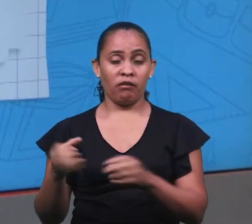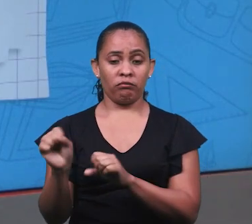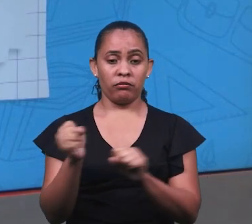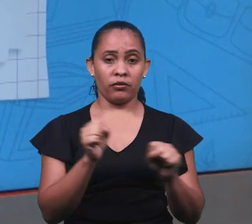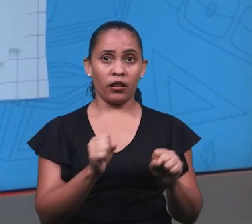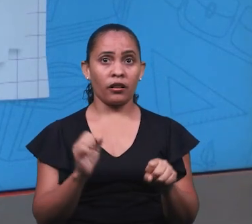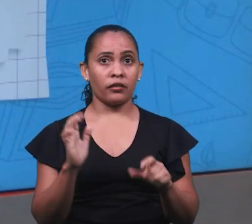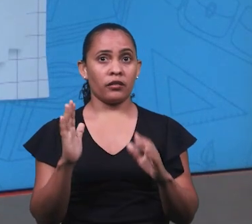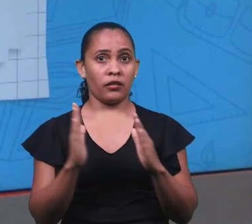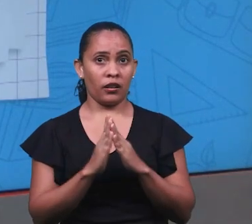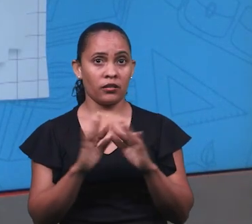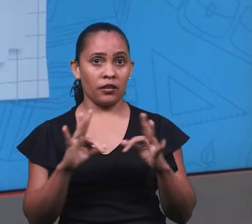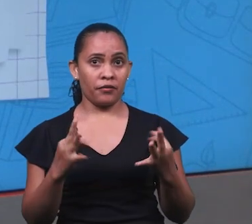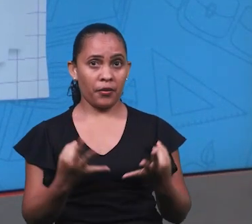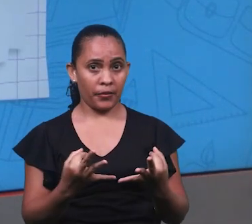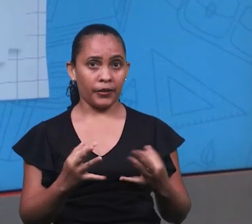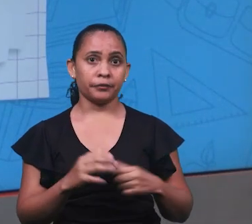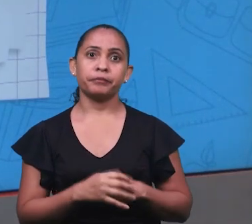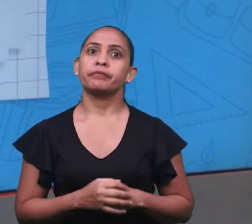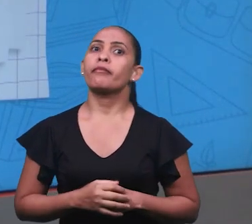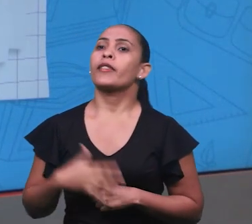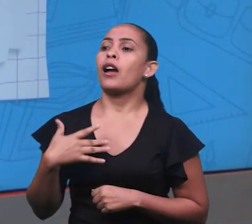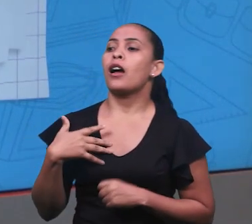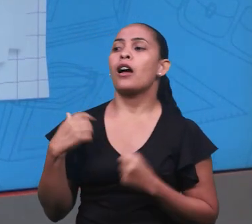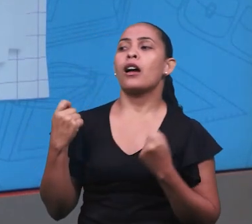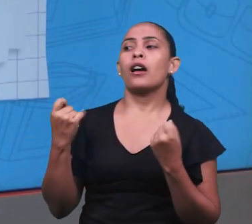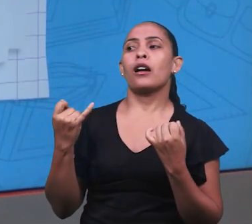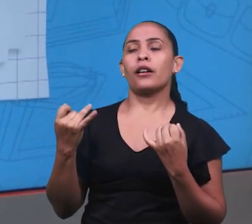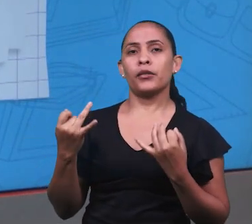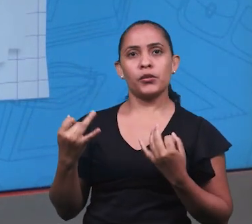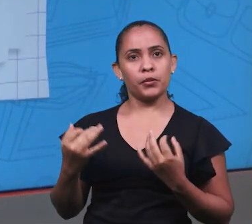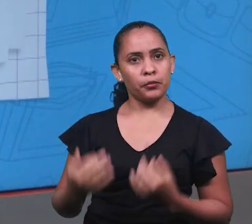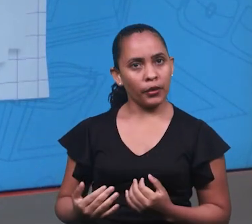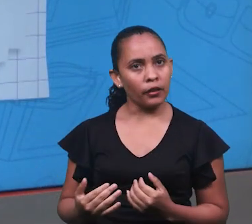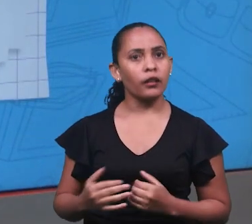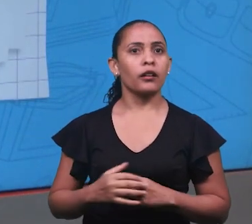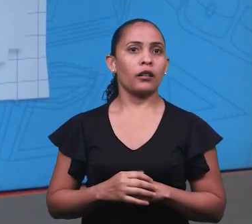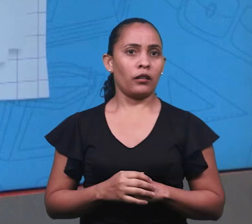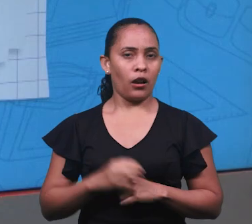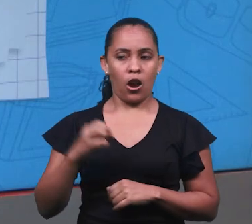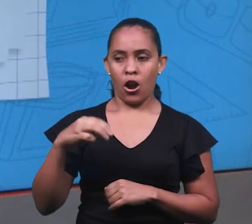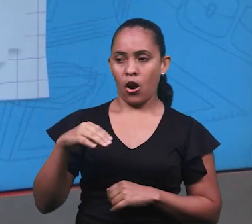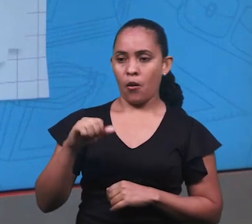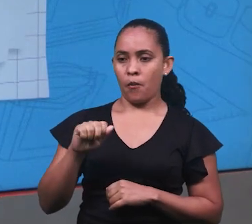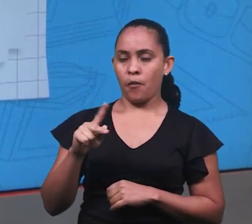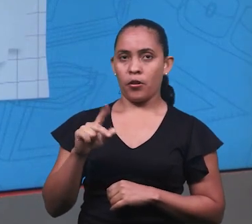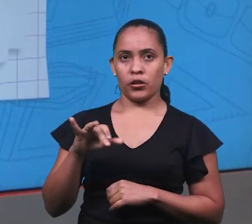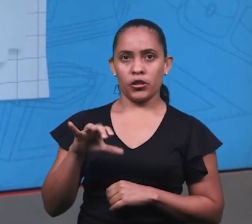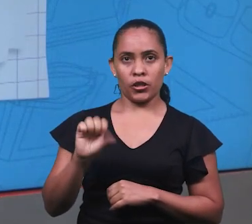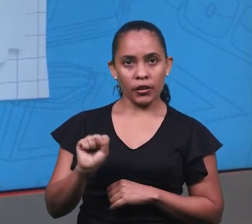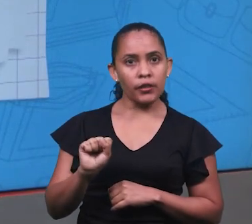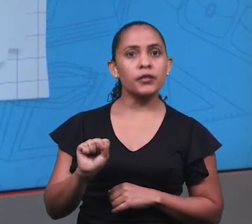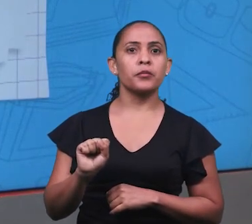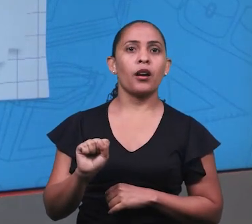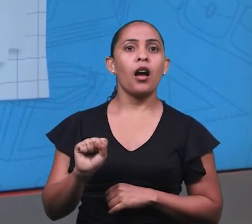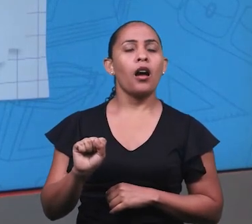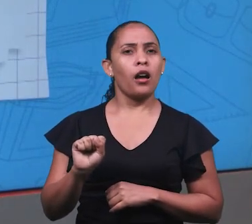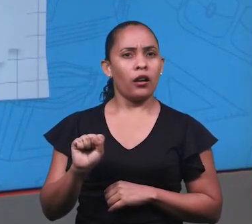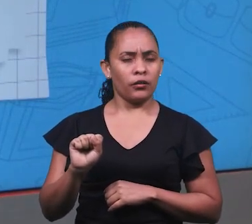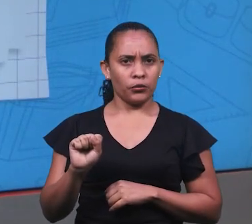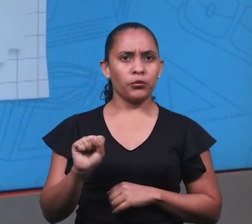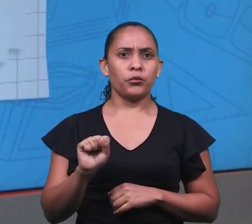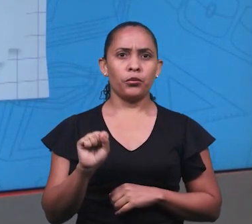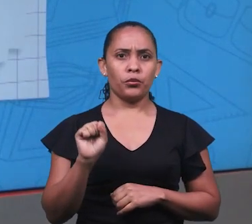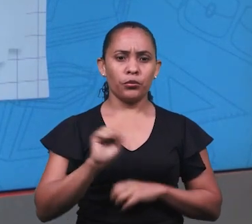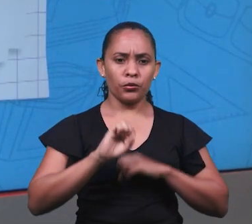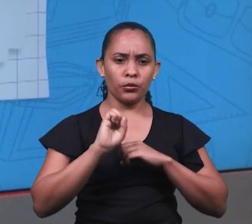Eu vou falar que isso também acaba por explicar o machismo estrutural. O machismo estrutural fala da estrutura, da formação da